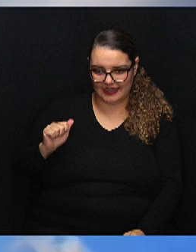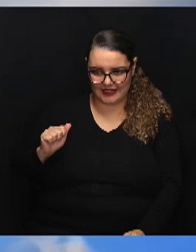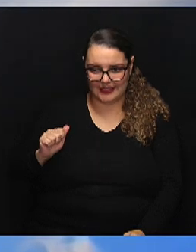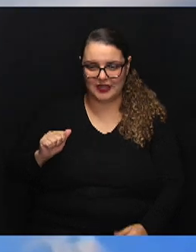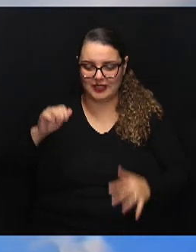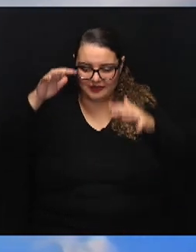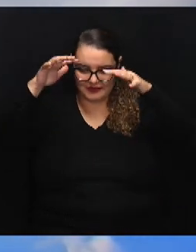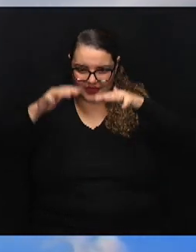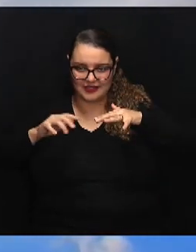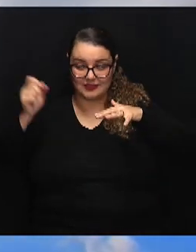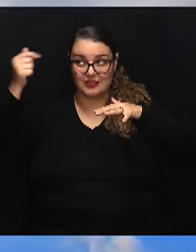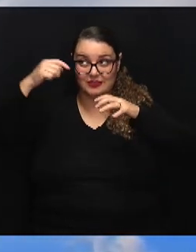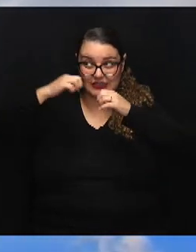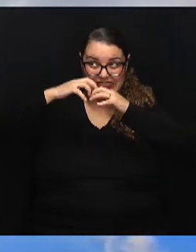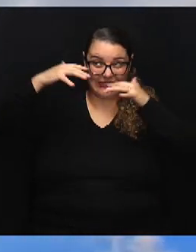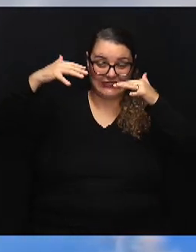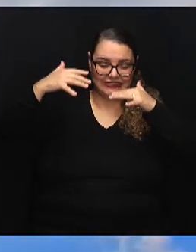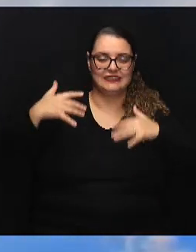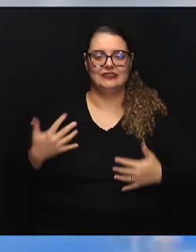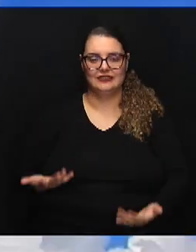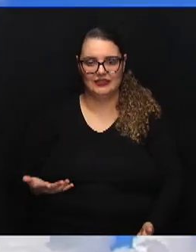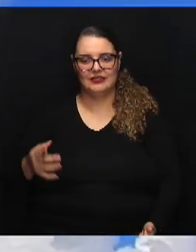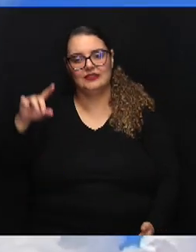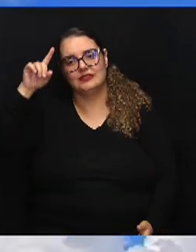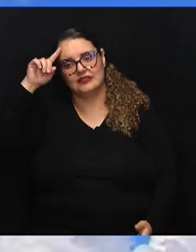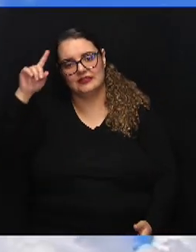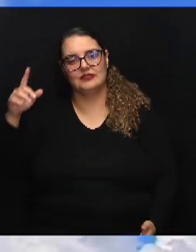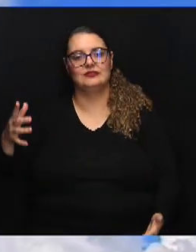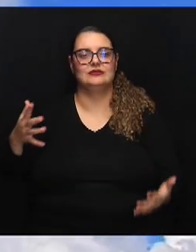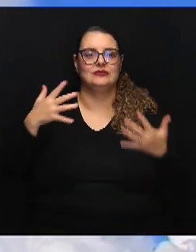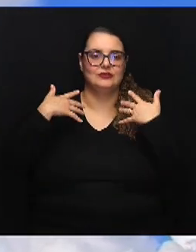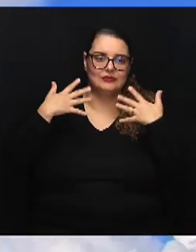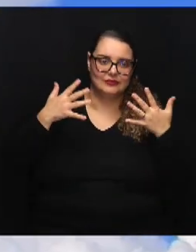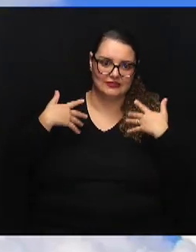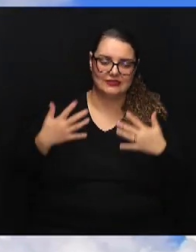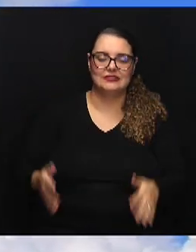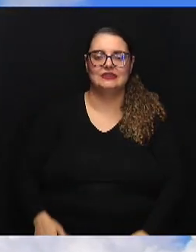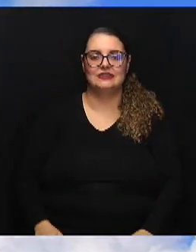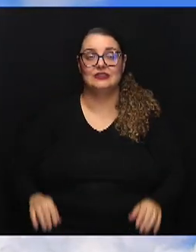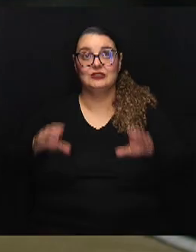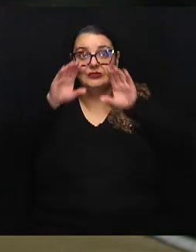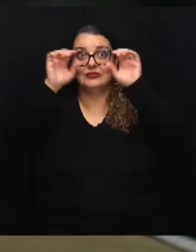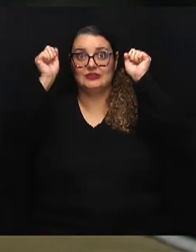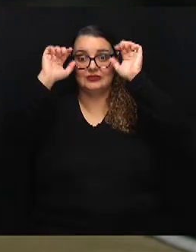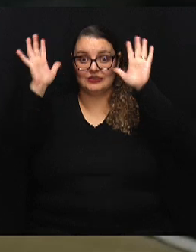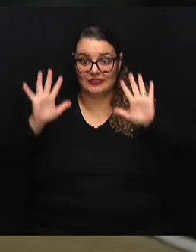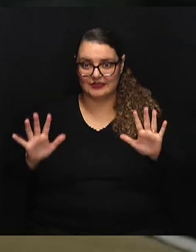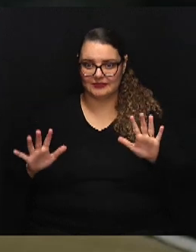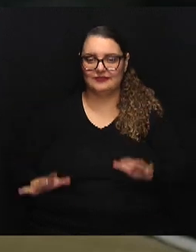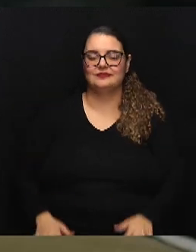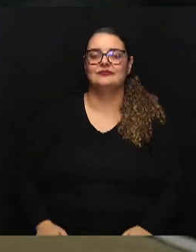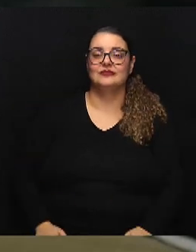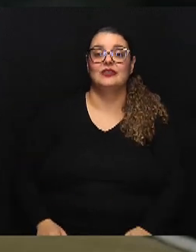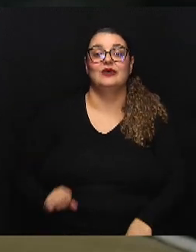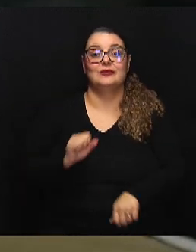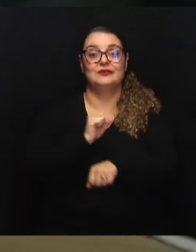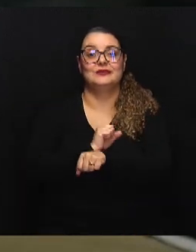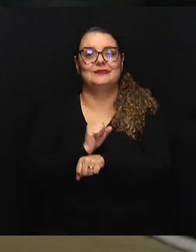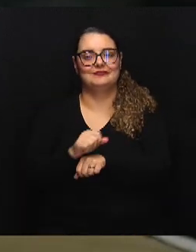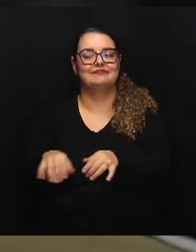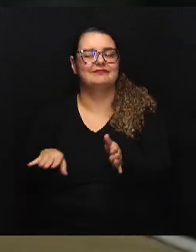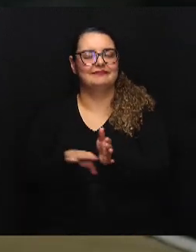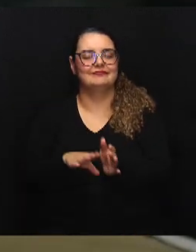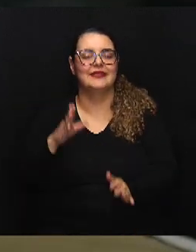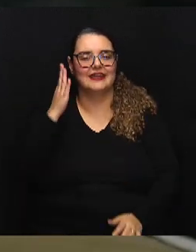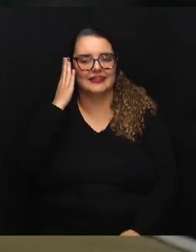pode ser que tenhamos aí um dia de sol e céu azul na metrópole. Vamos aguardar o que vem, mas a gente sabe que